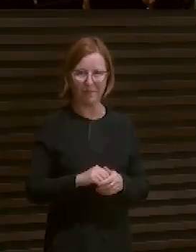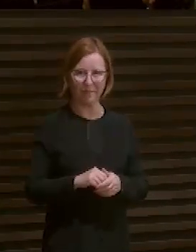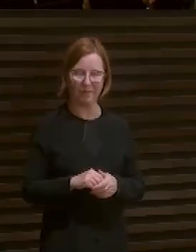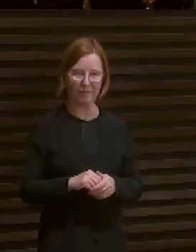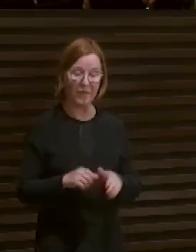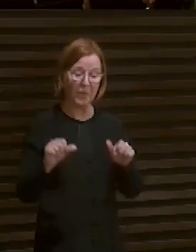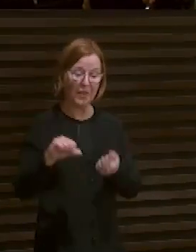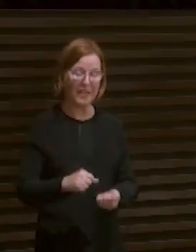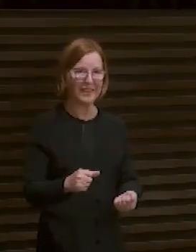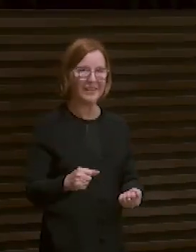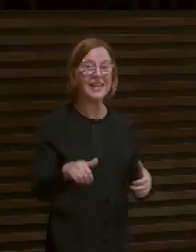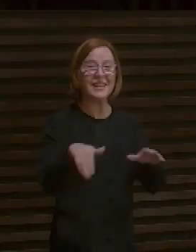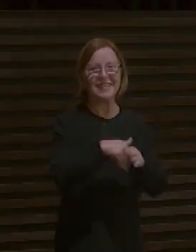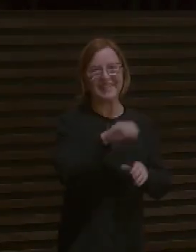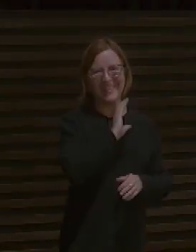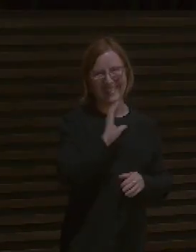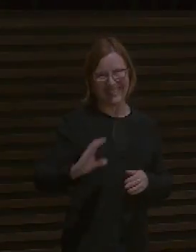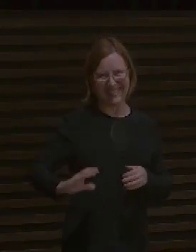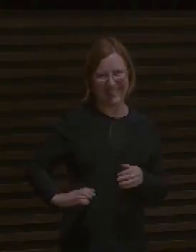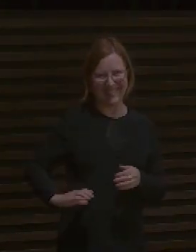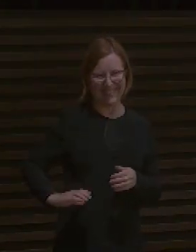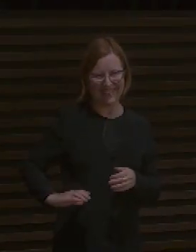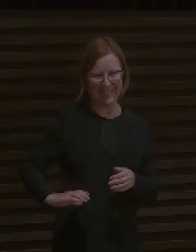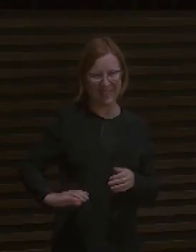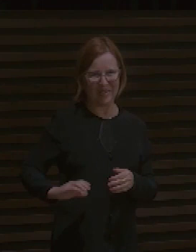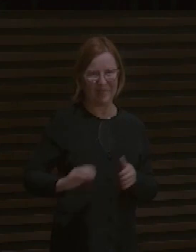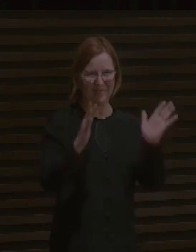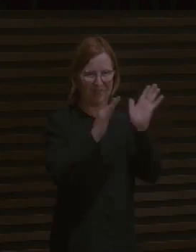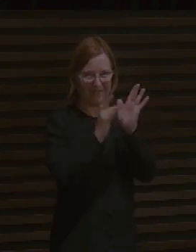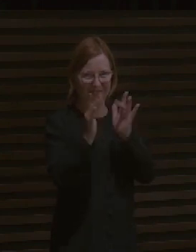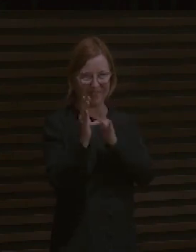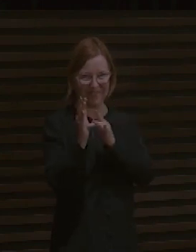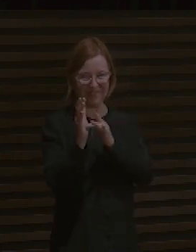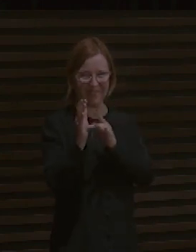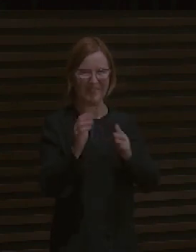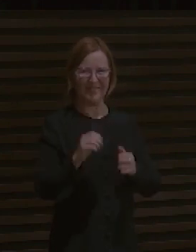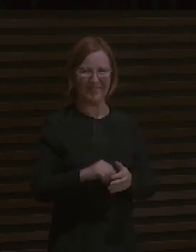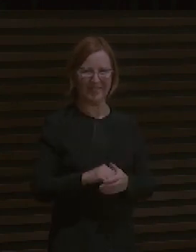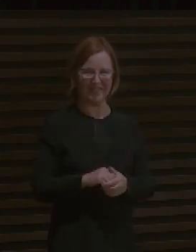Foi batizado em Cristo Jesus.